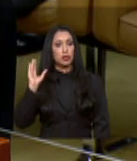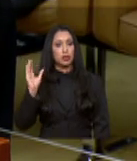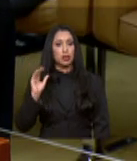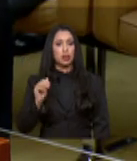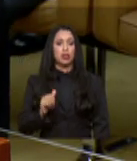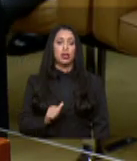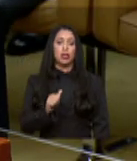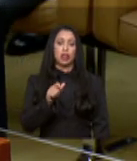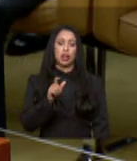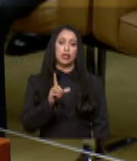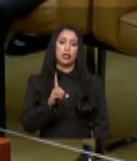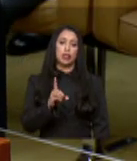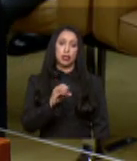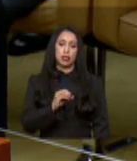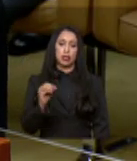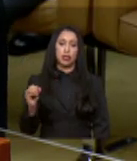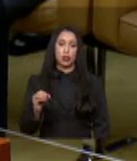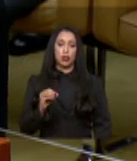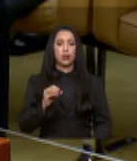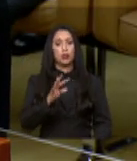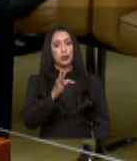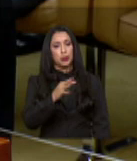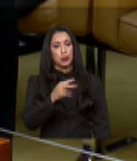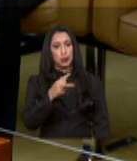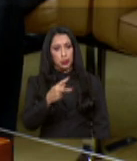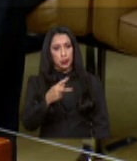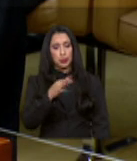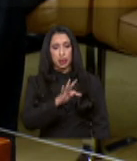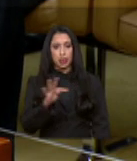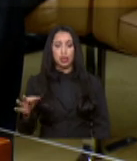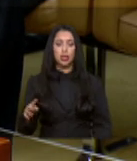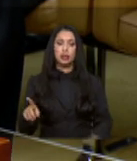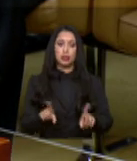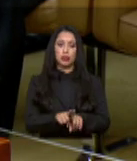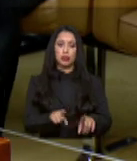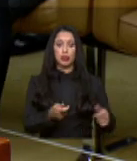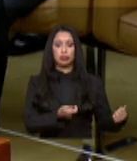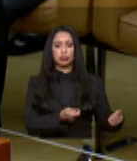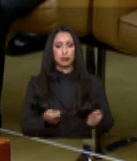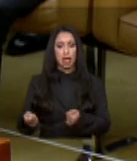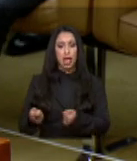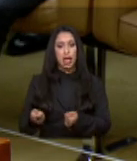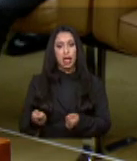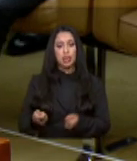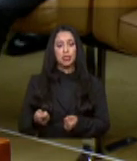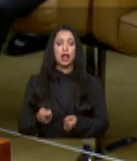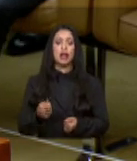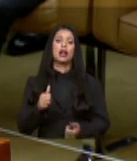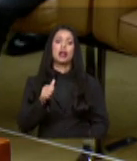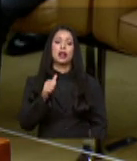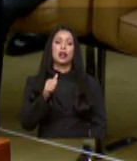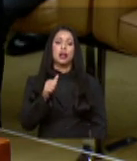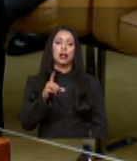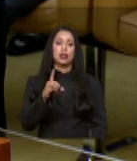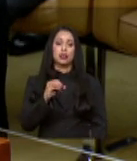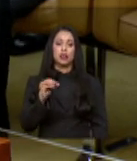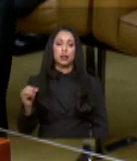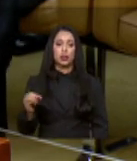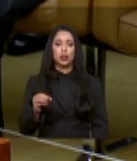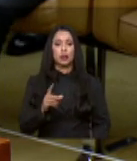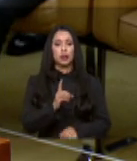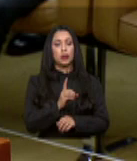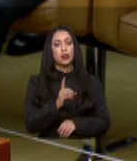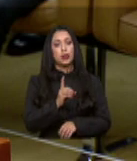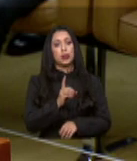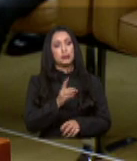DL 59, que o partido também, Partido dos Trabalhadores, Miguel também Novaes, é advogado, requerente nessa para ação. Sustentação oral. Senhores ministros, doutor Procurador-Geral da